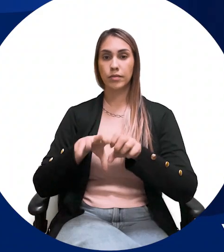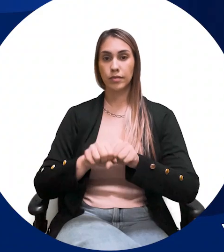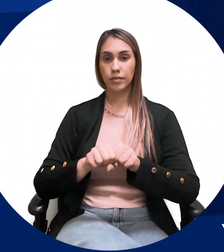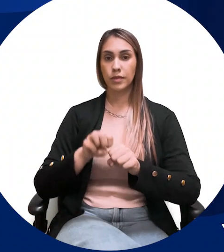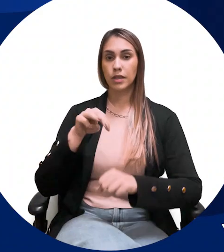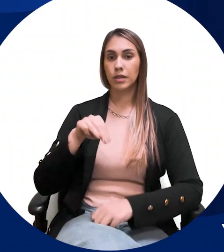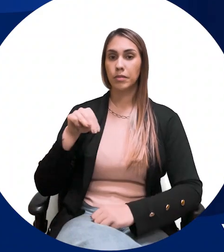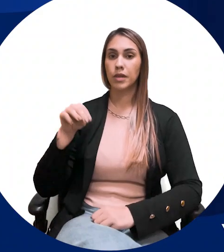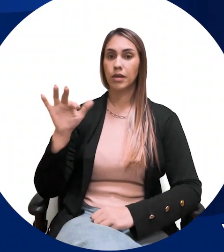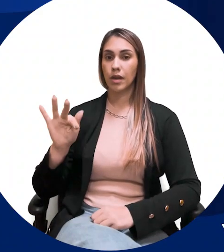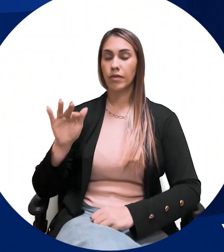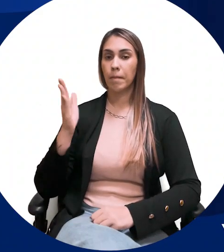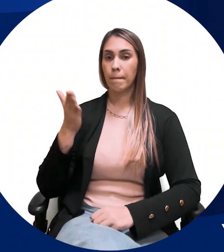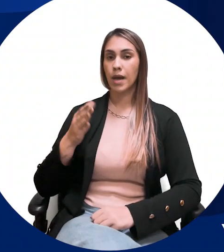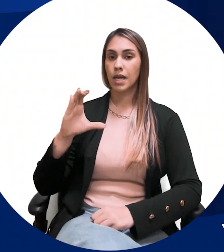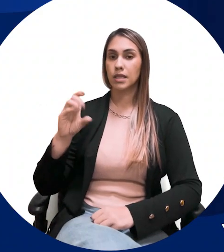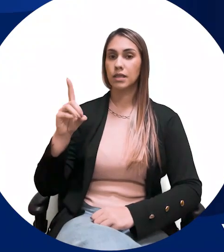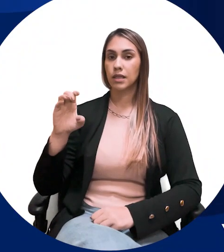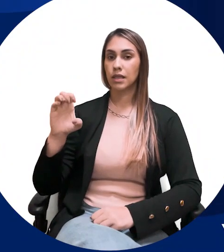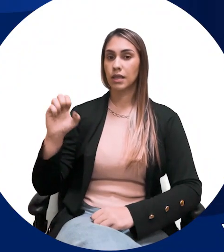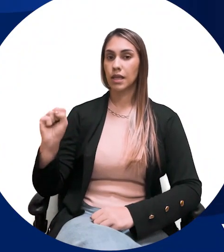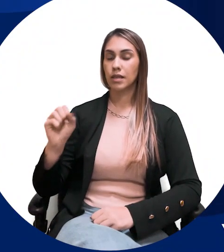da Formação,